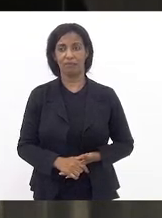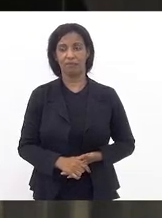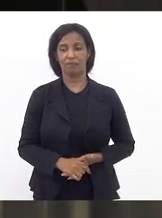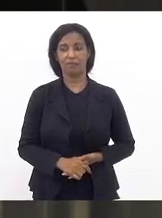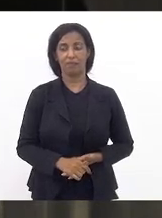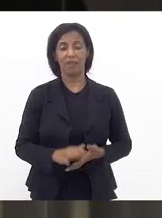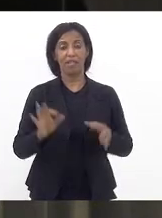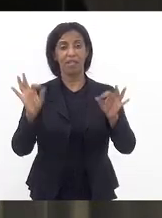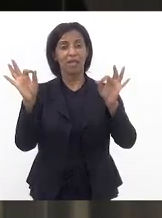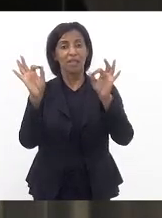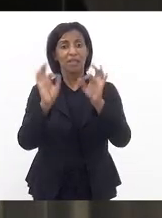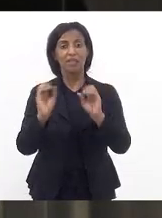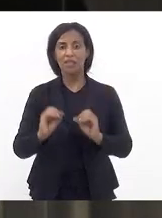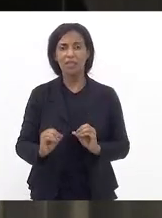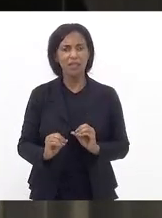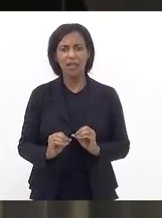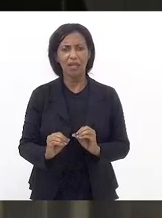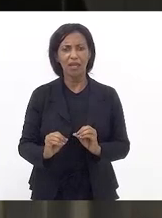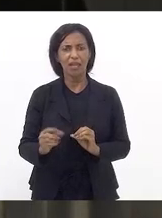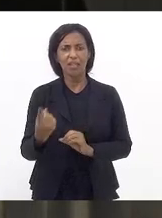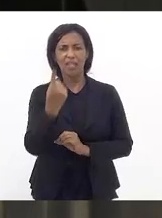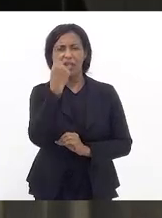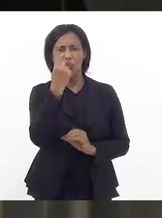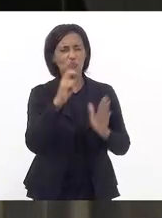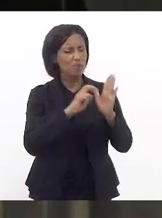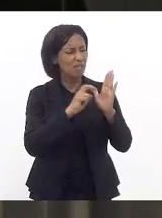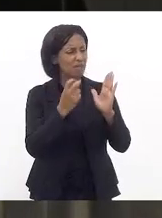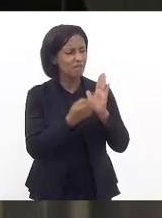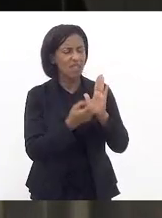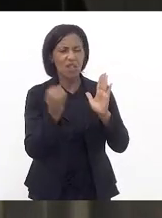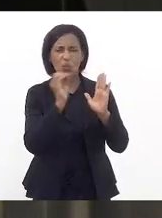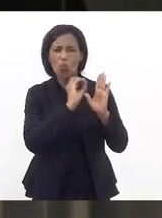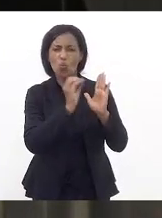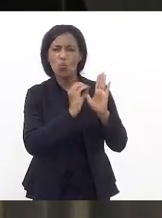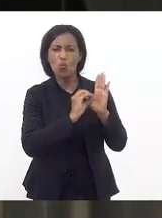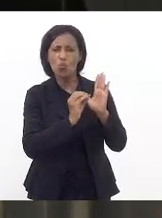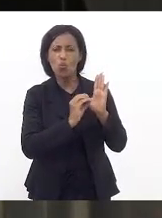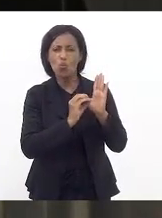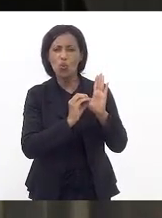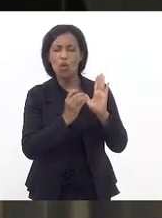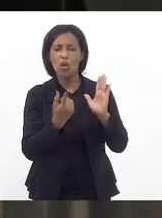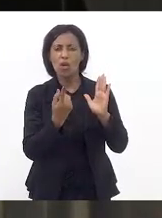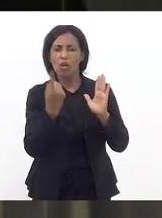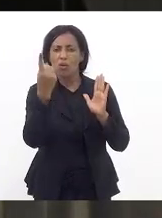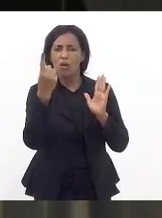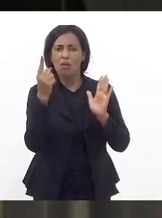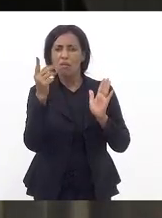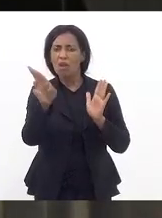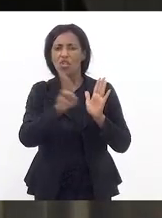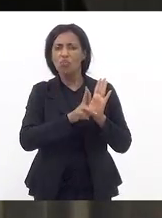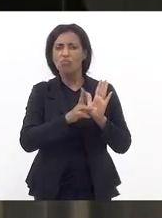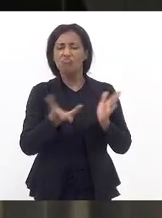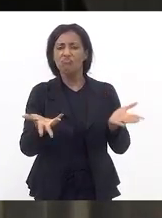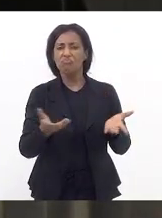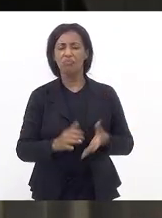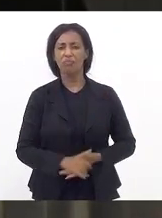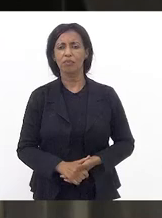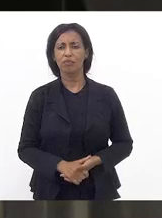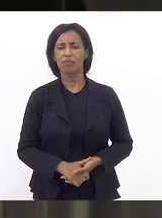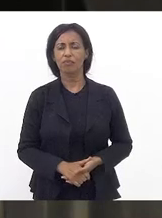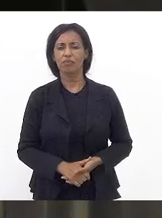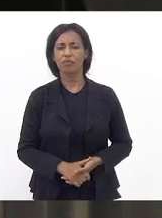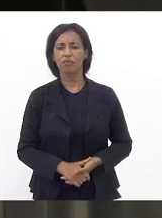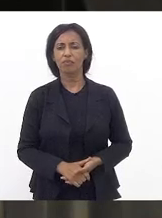e ninguém nenhuma menina nenhum menino da enfrentou essa pergunta e